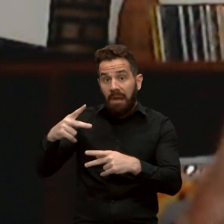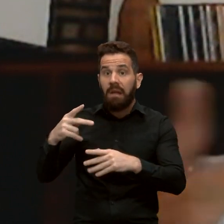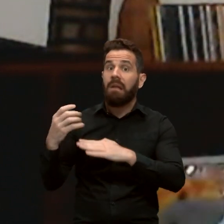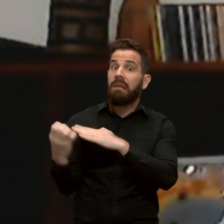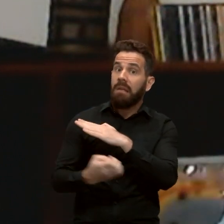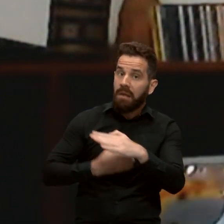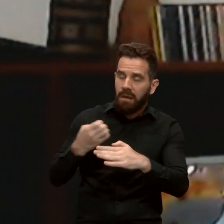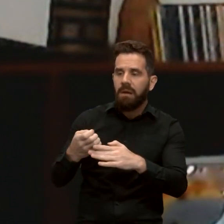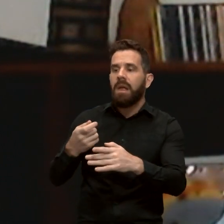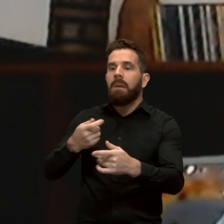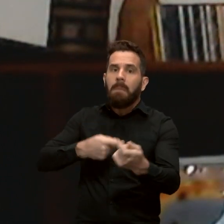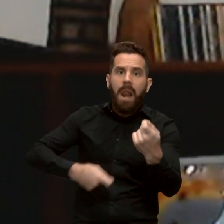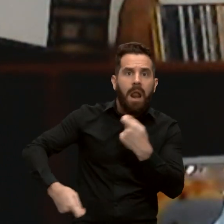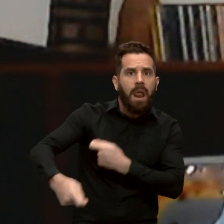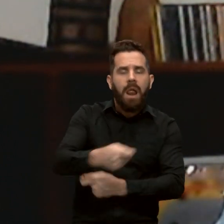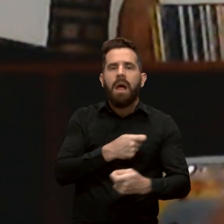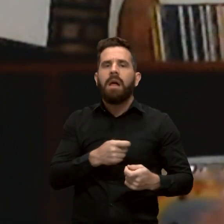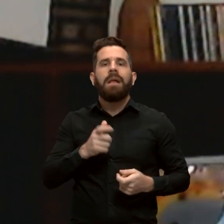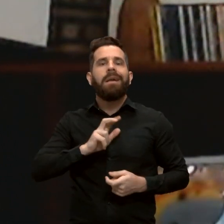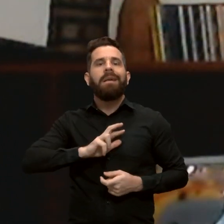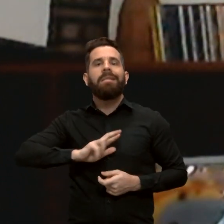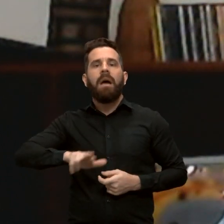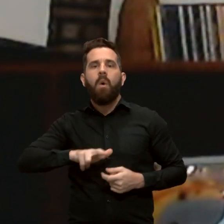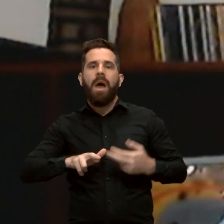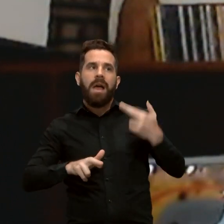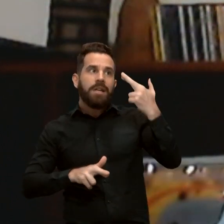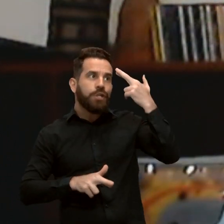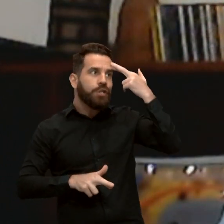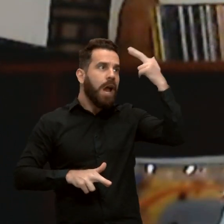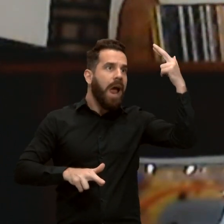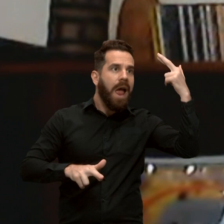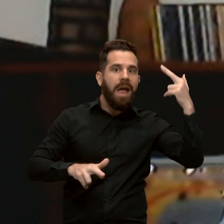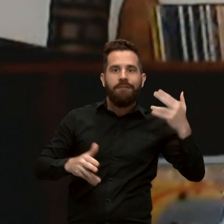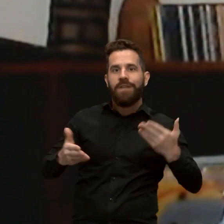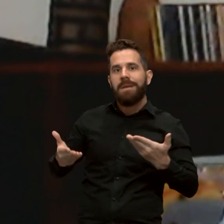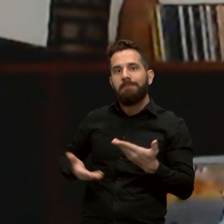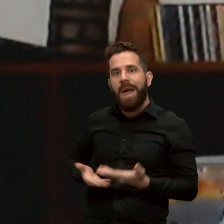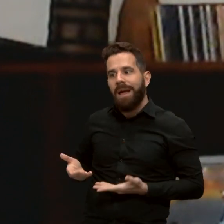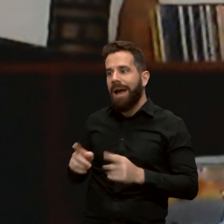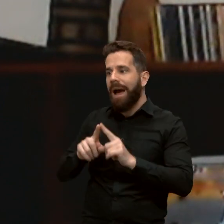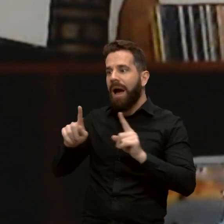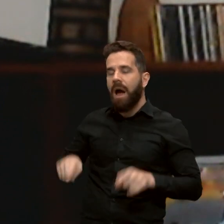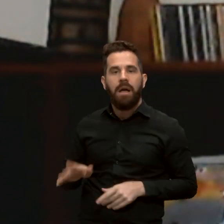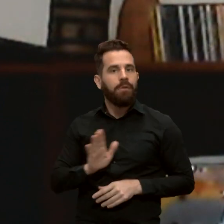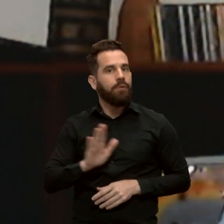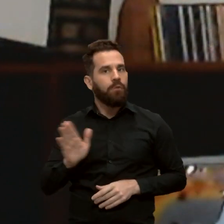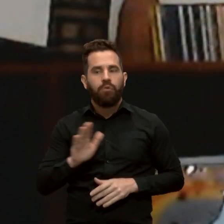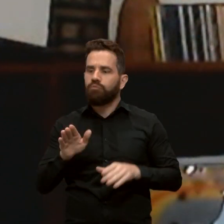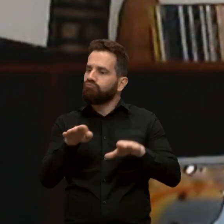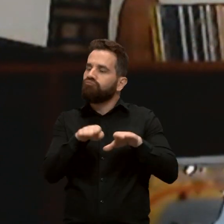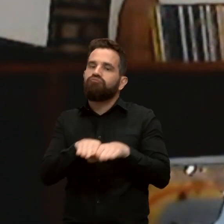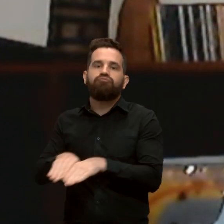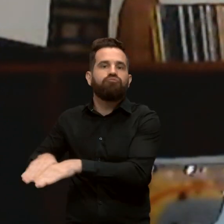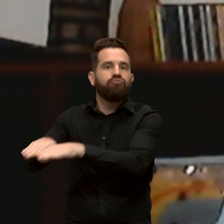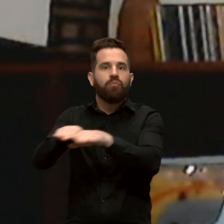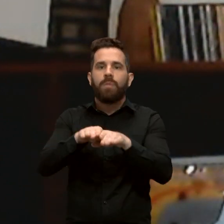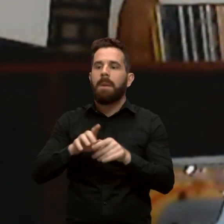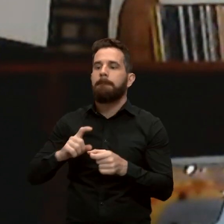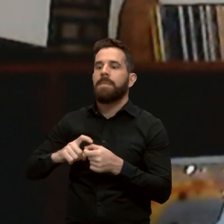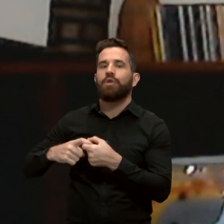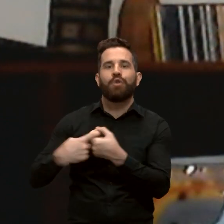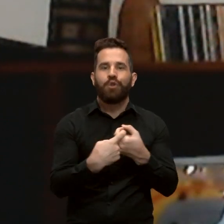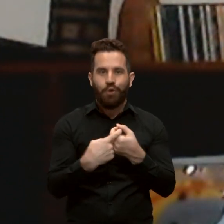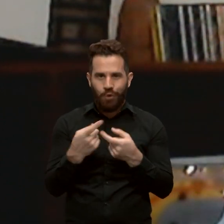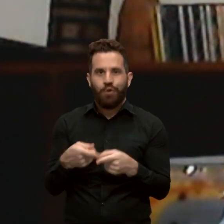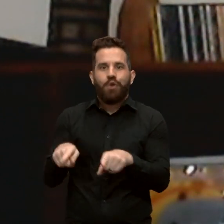relação patrão-empregado. Todos são sócios, todos têm os mesmos direitos e os mesmos deveres, né, e por isso é